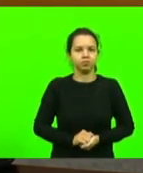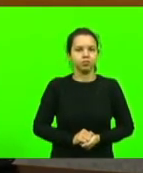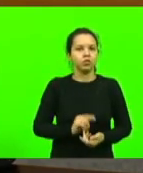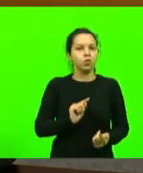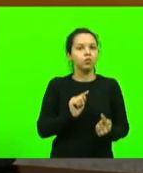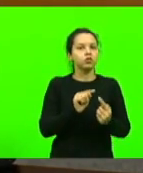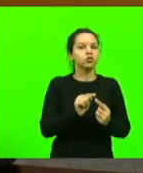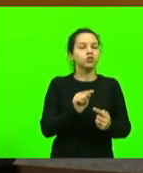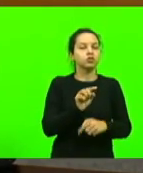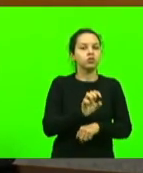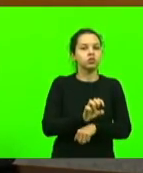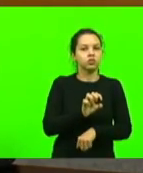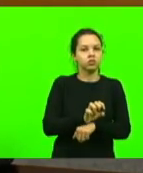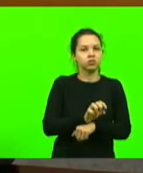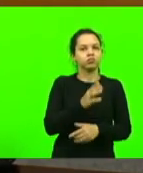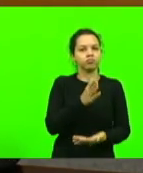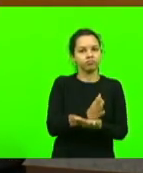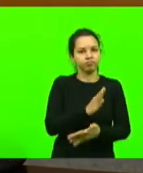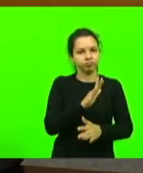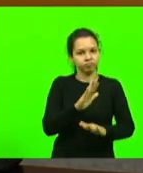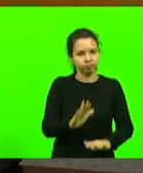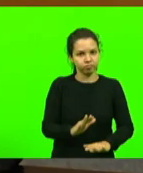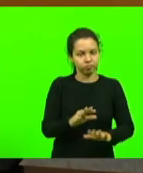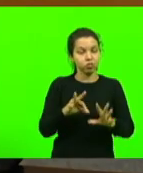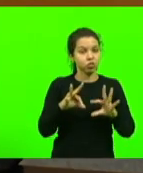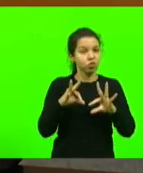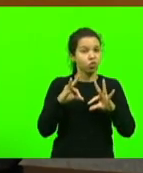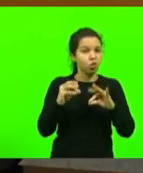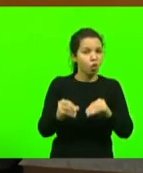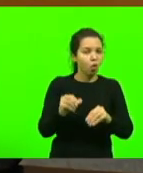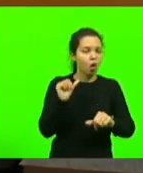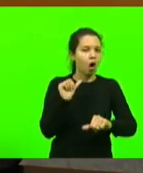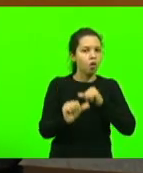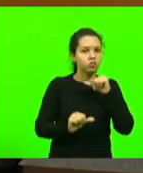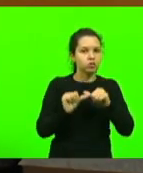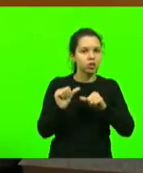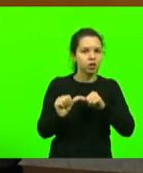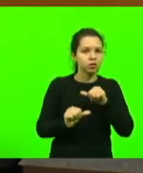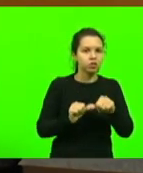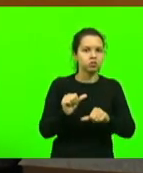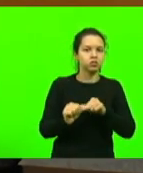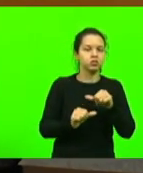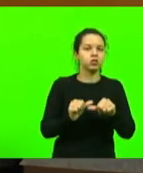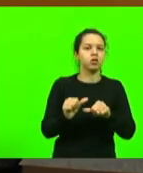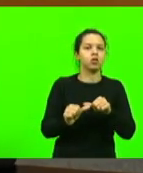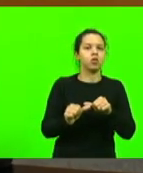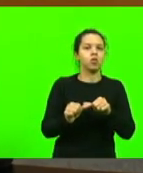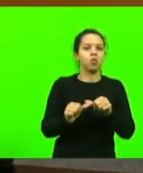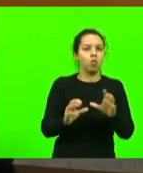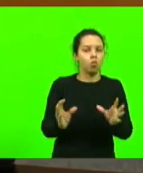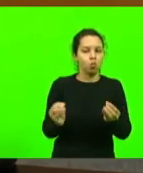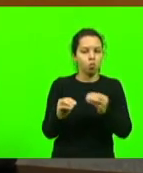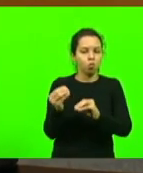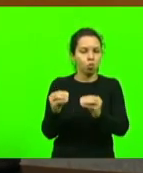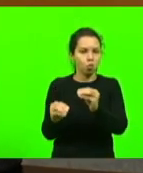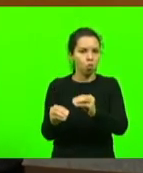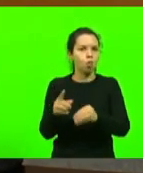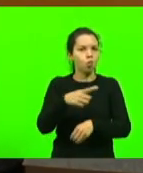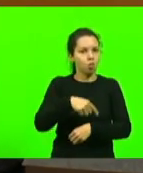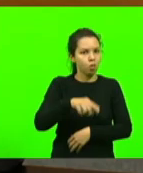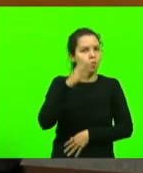de estado acaba em todas essas alterações que que foram promovidas Nossa sabemos